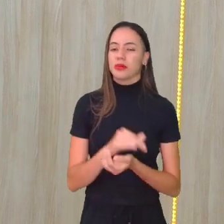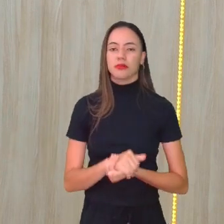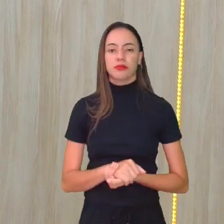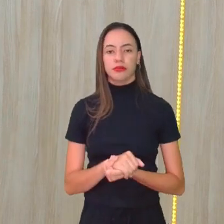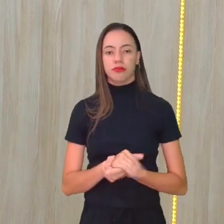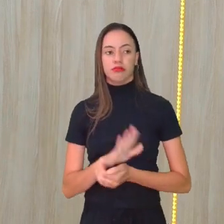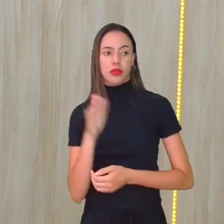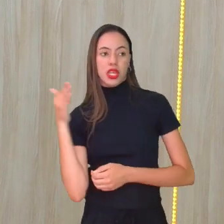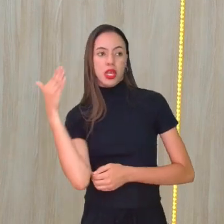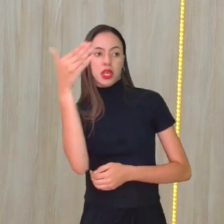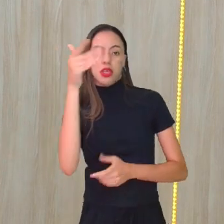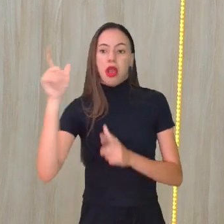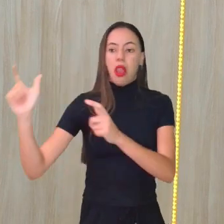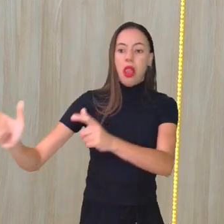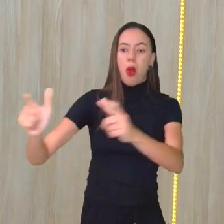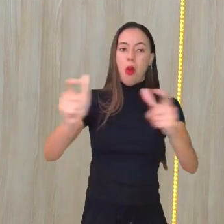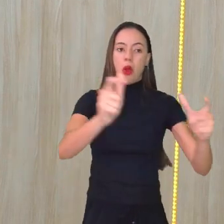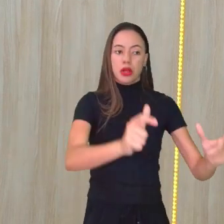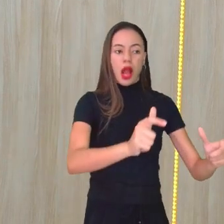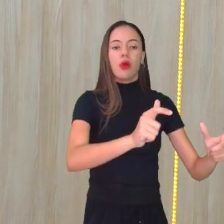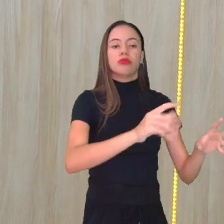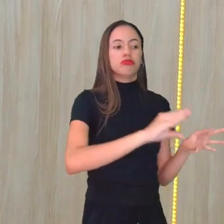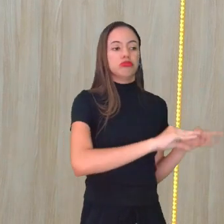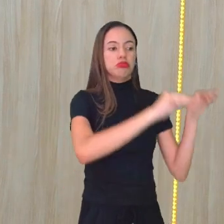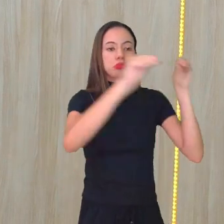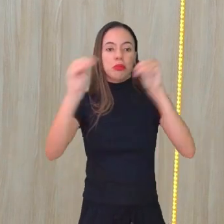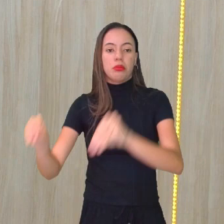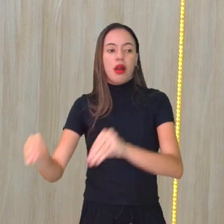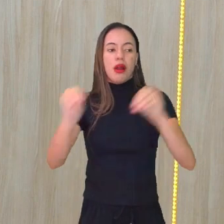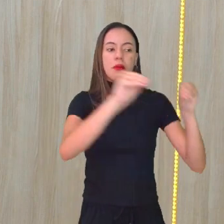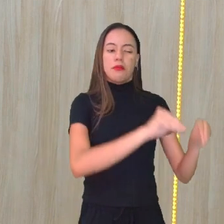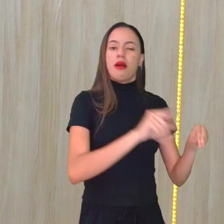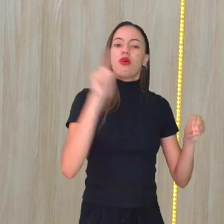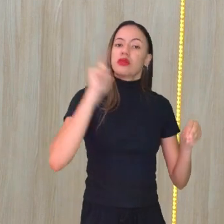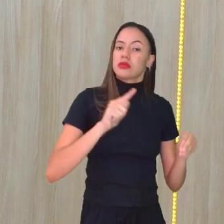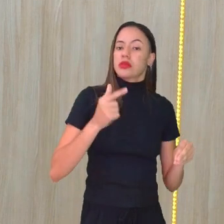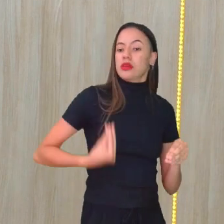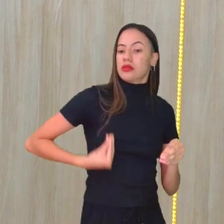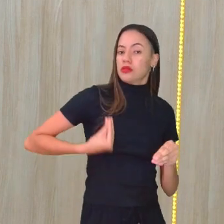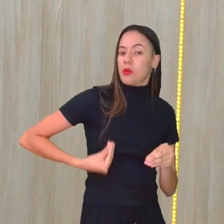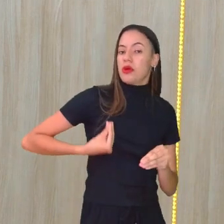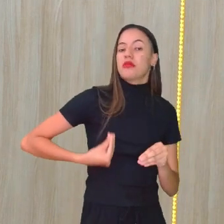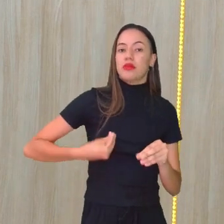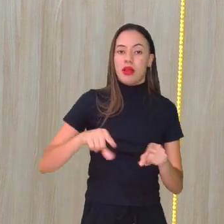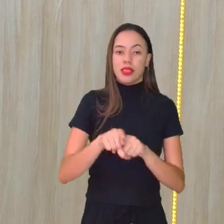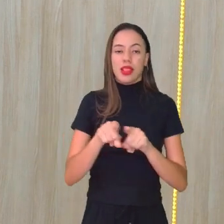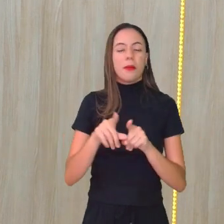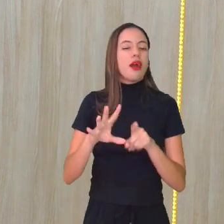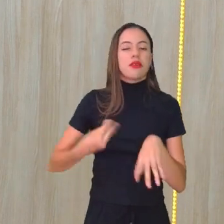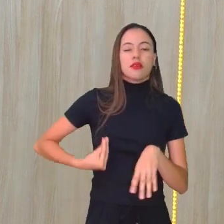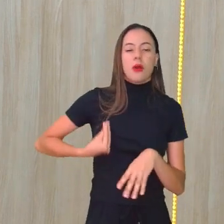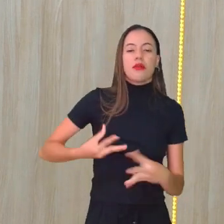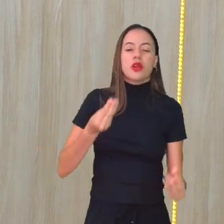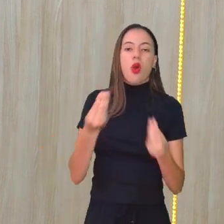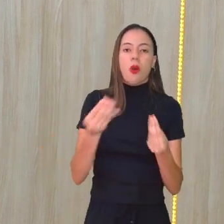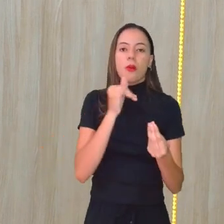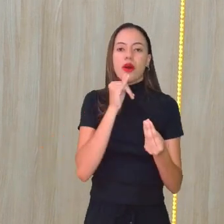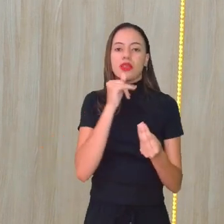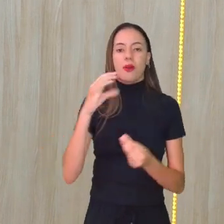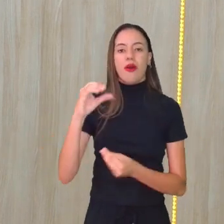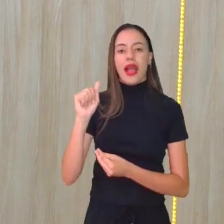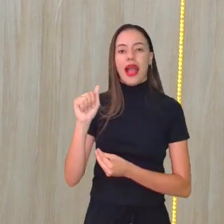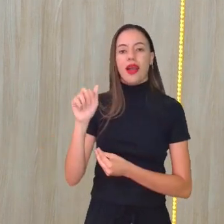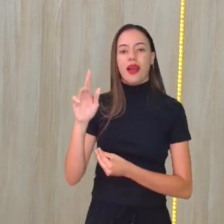iam de local em local procurando ali o sustento, sobreviviam às vezes da pilhagem, né, de caravanas que iam passando